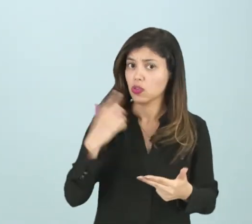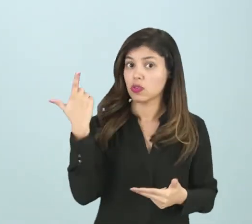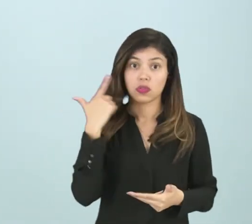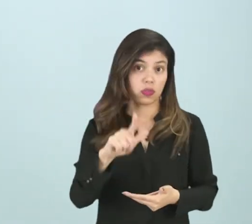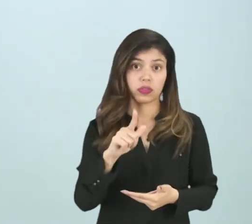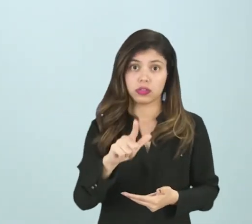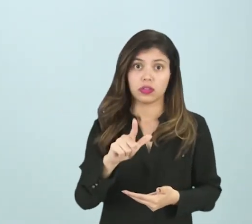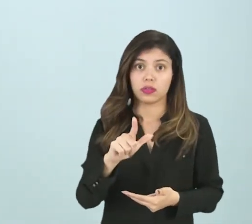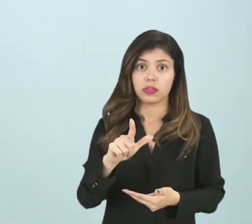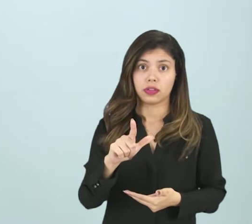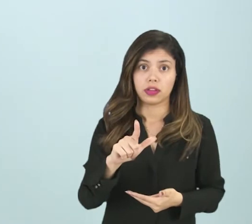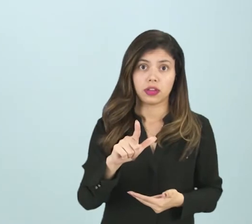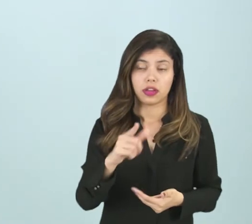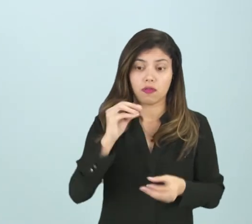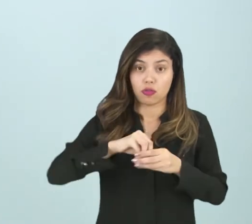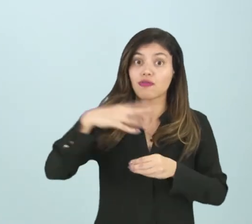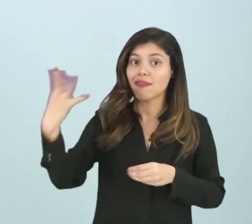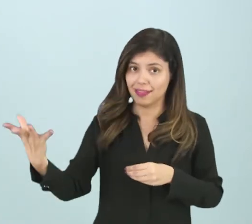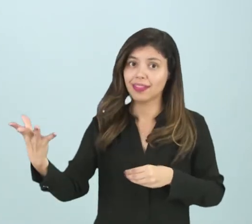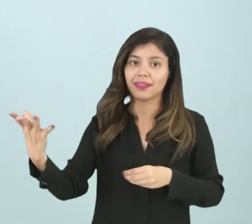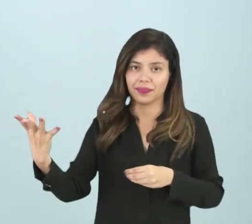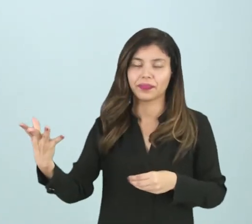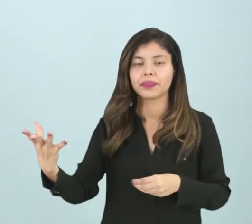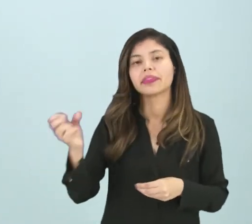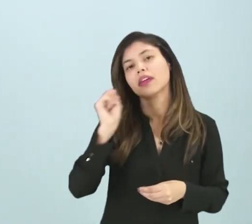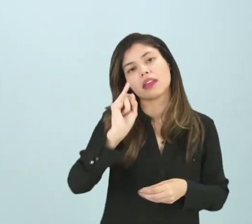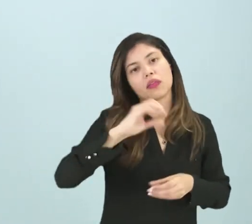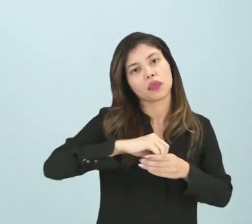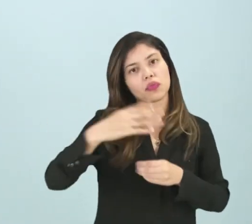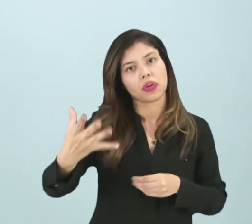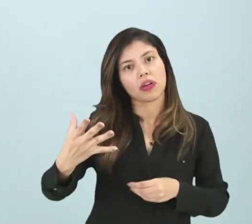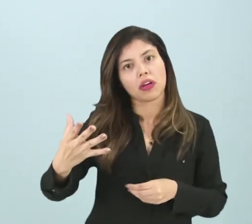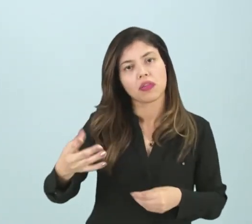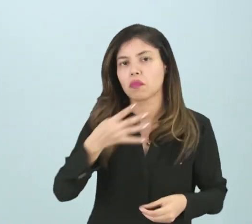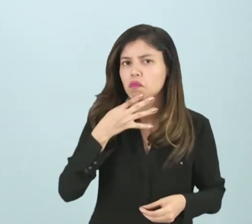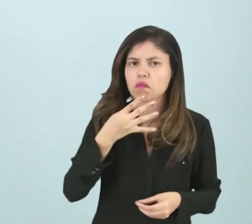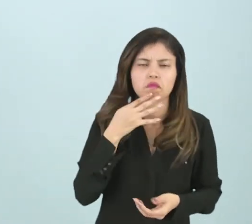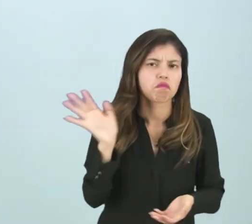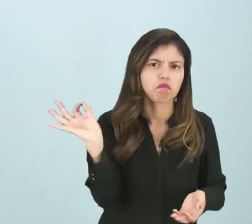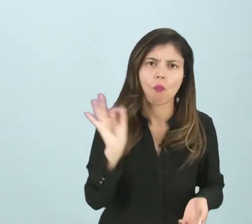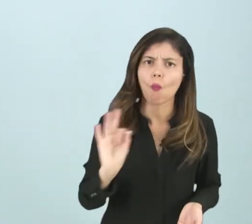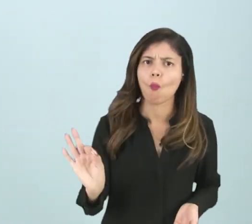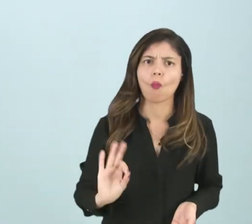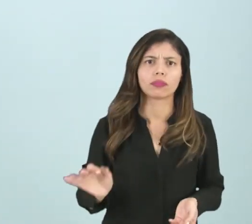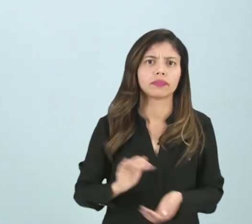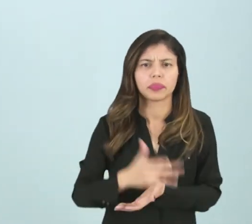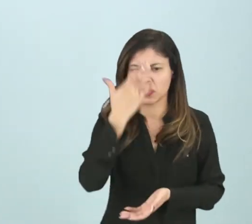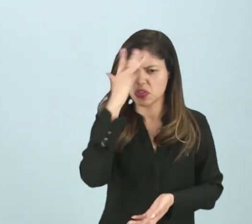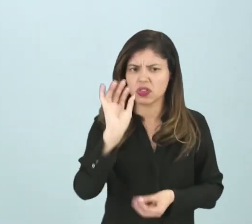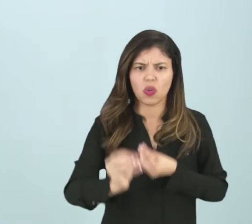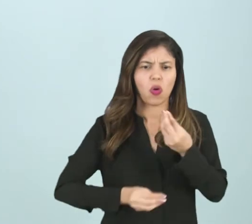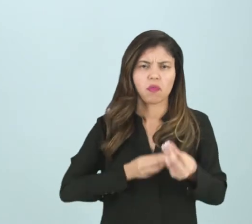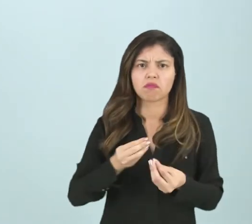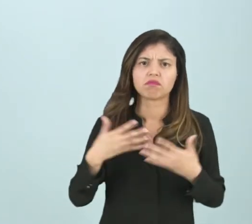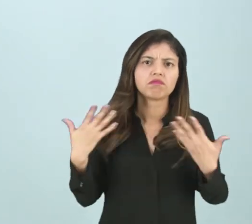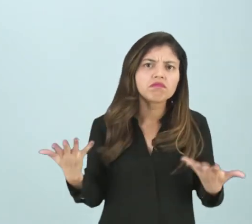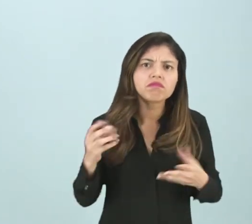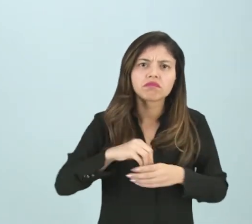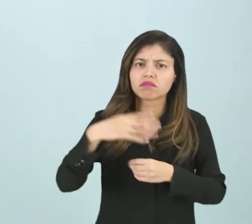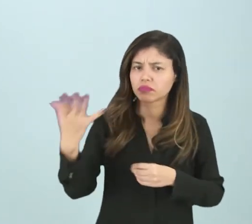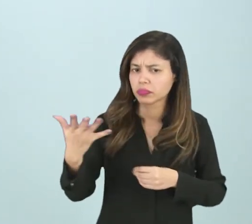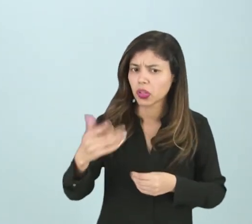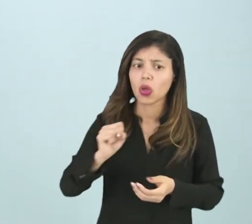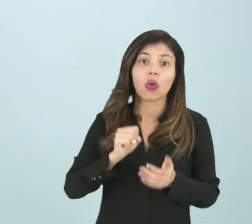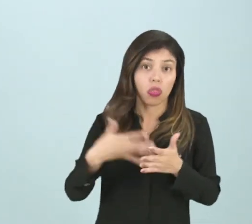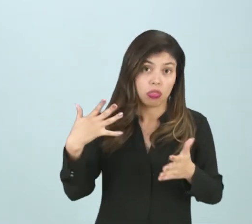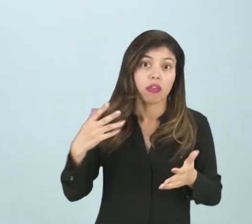consiga categorizar, ficou de fora. Bem, se ficou de fora, eu não estou conhecendo. E eu não tenho como saber se ficou de fora. Eu nunca